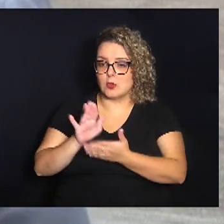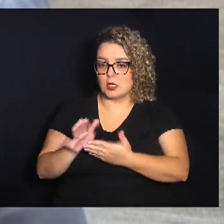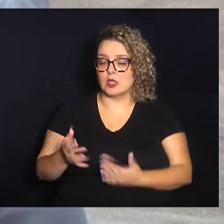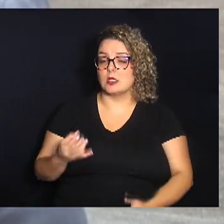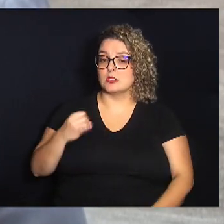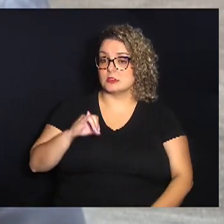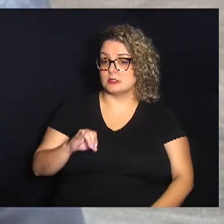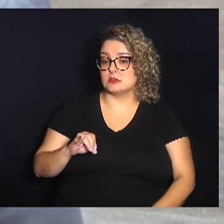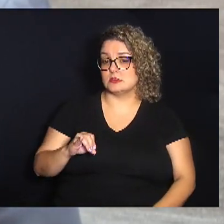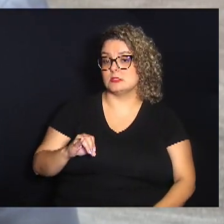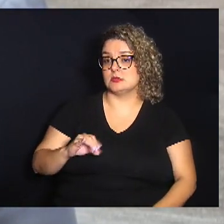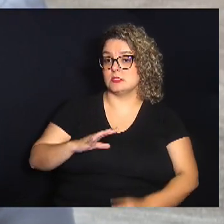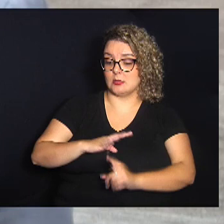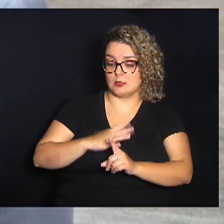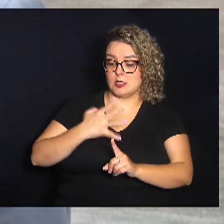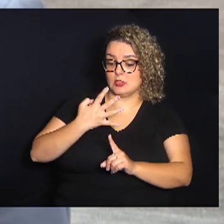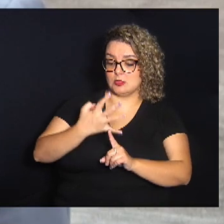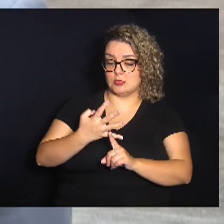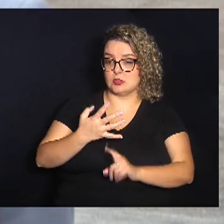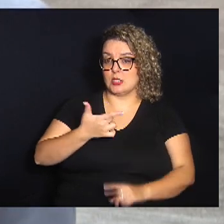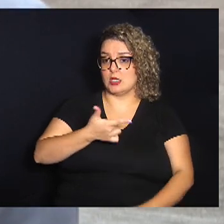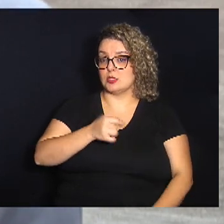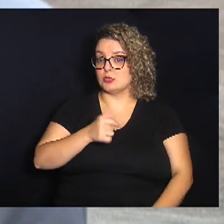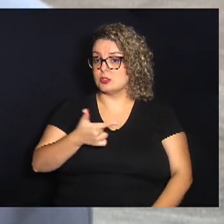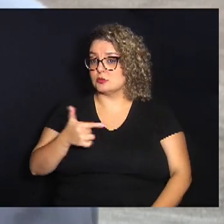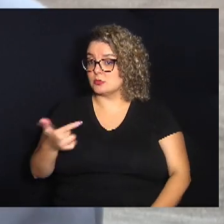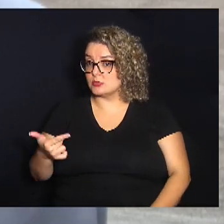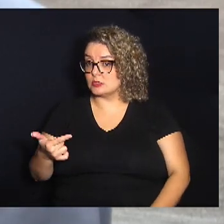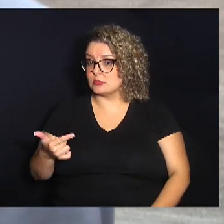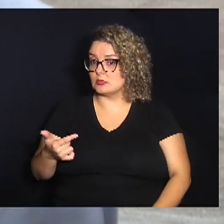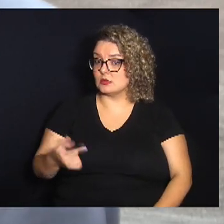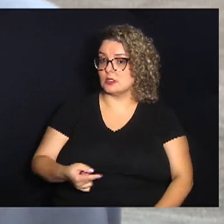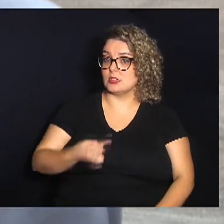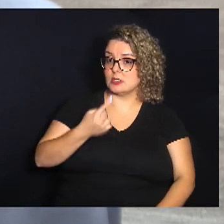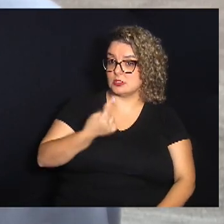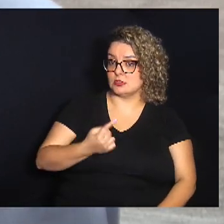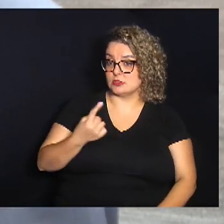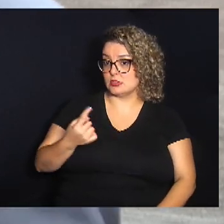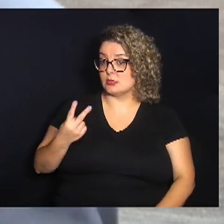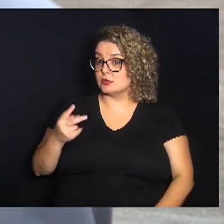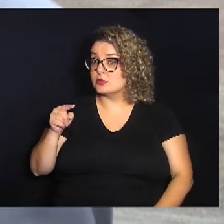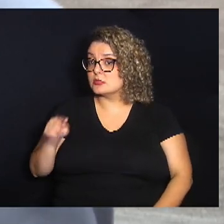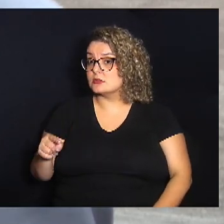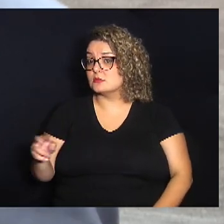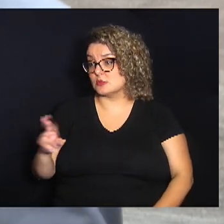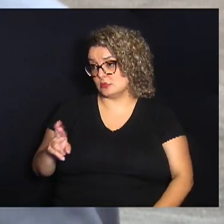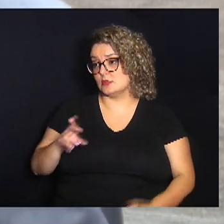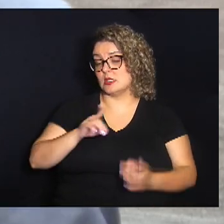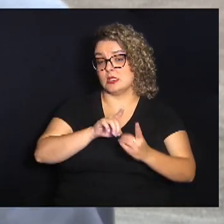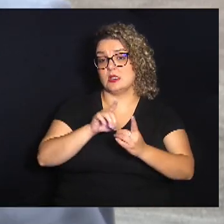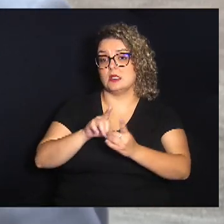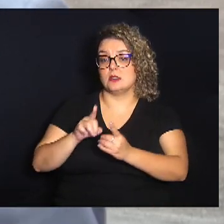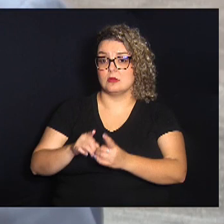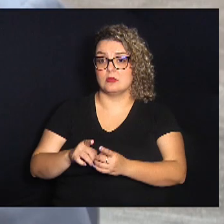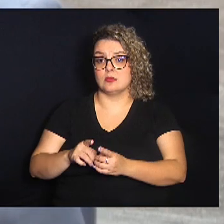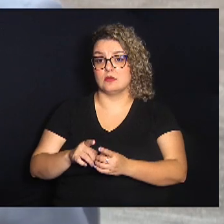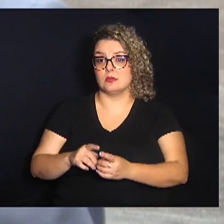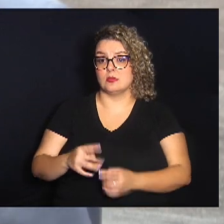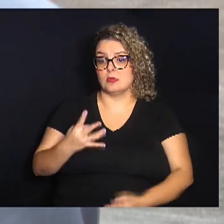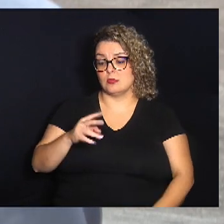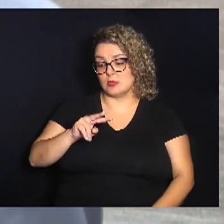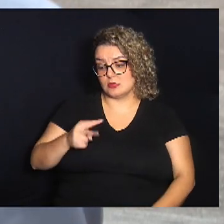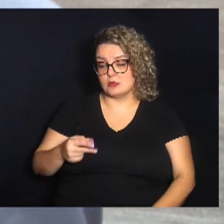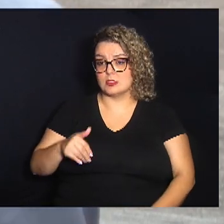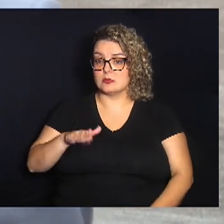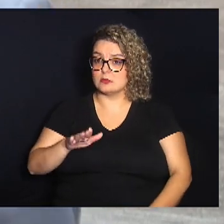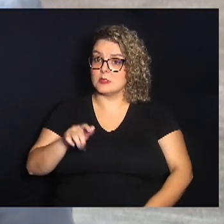gente quadriplicasse isso daí para 2022, o gasto seria de 112 mil para você atender 4 vezes mais o